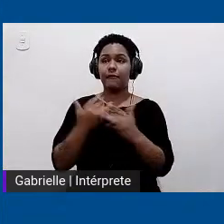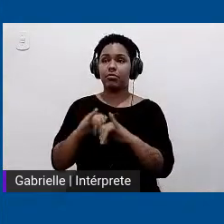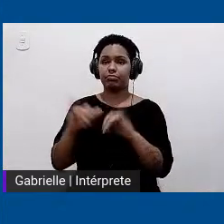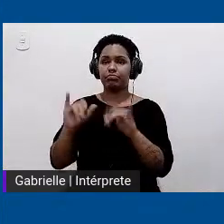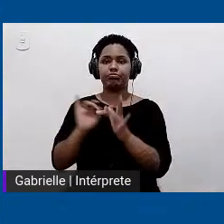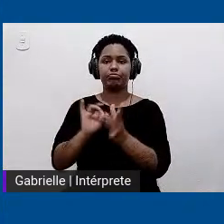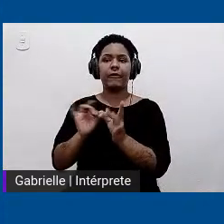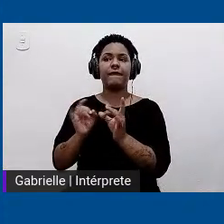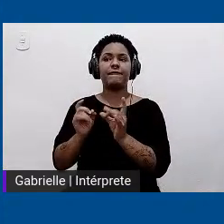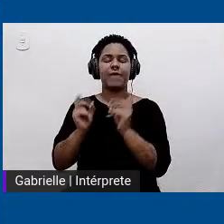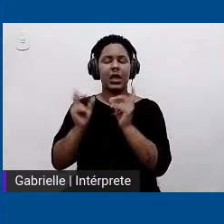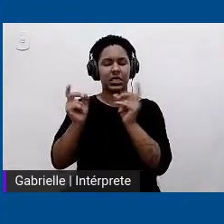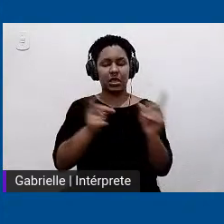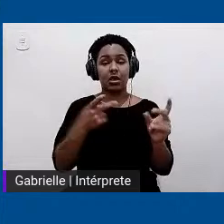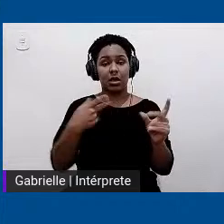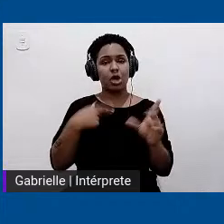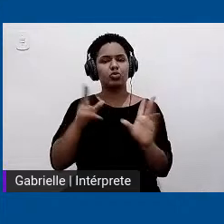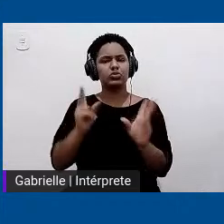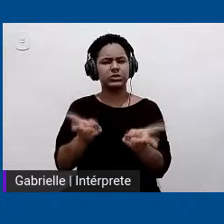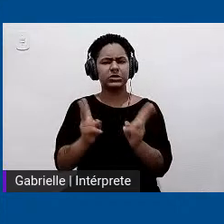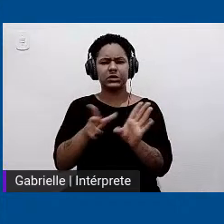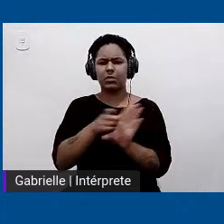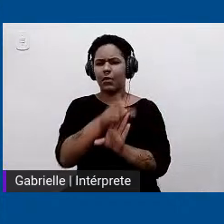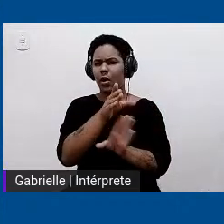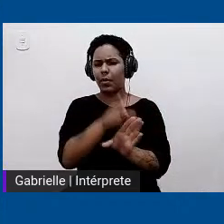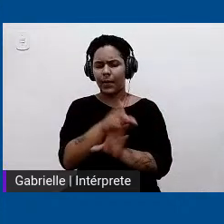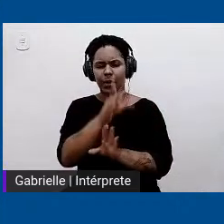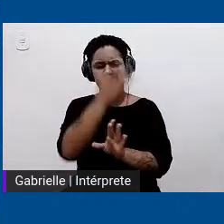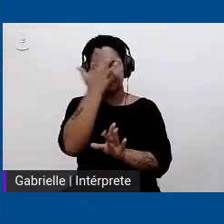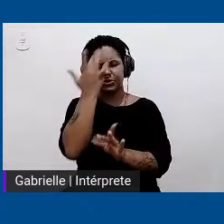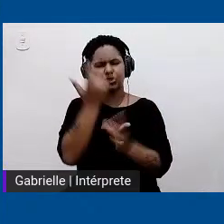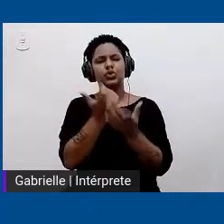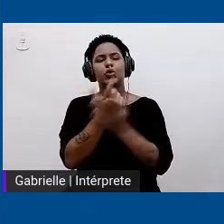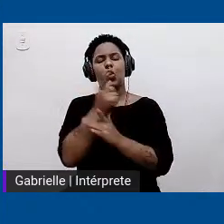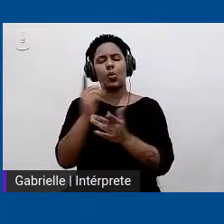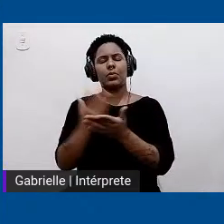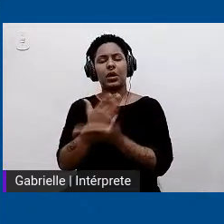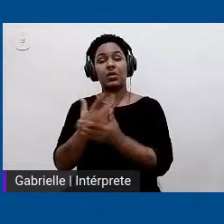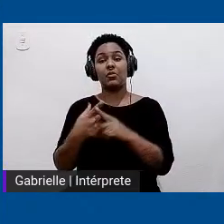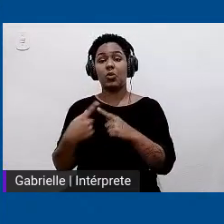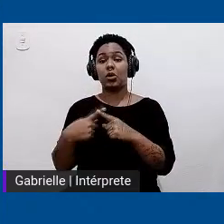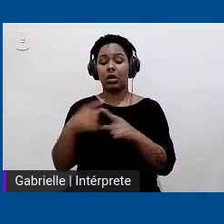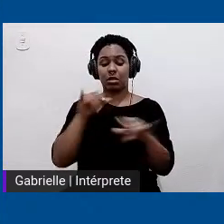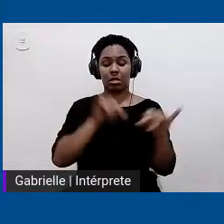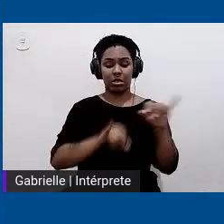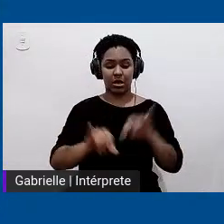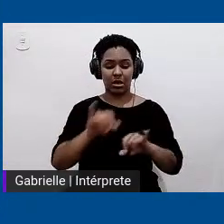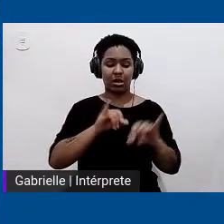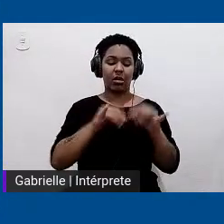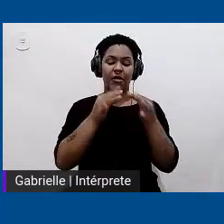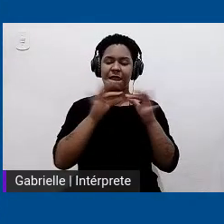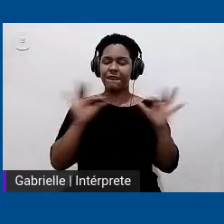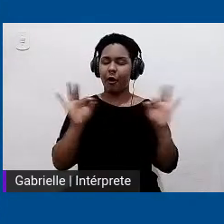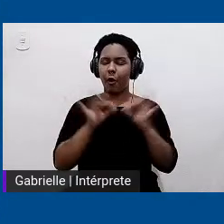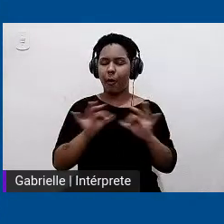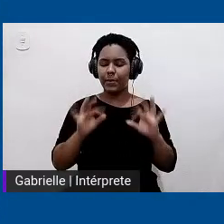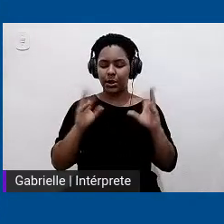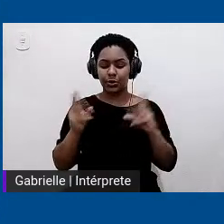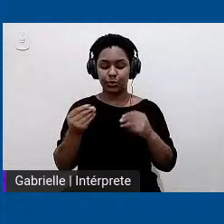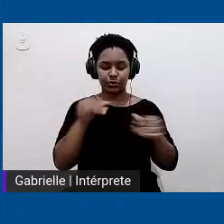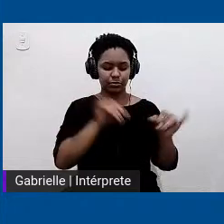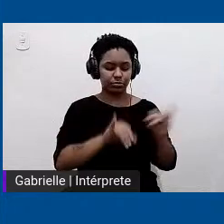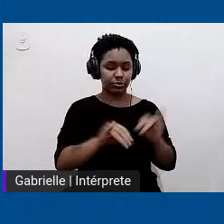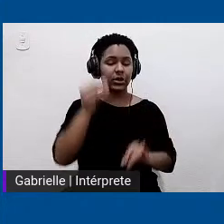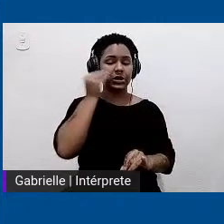que eu recomendo para todo mundo. As fórmulas foram testadas lá no Instituto de Tecnologia